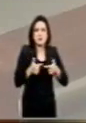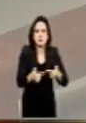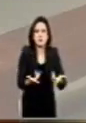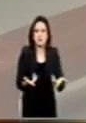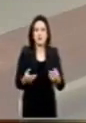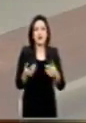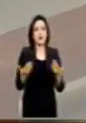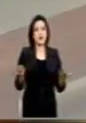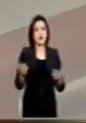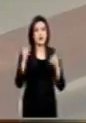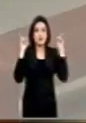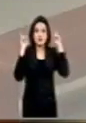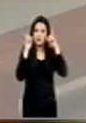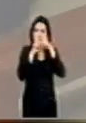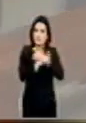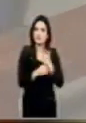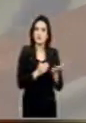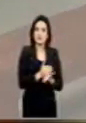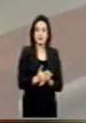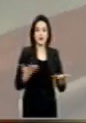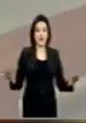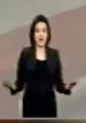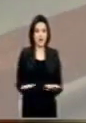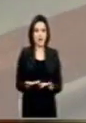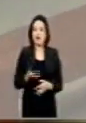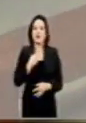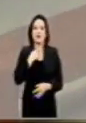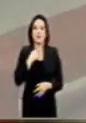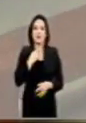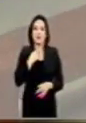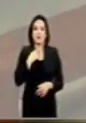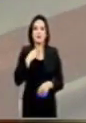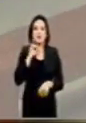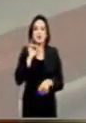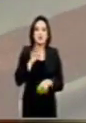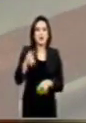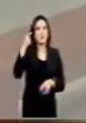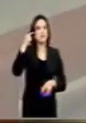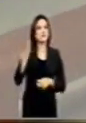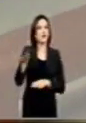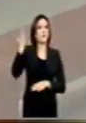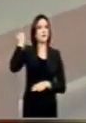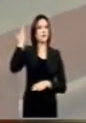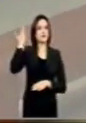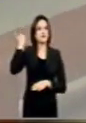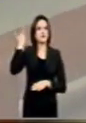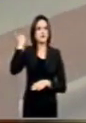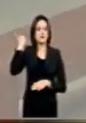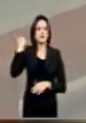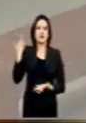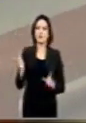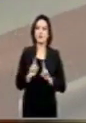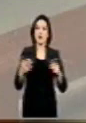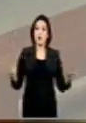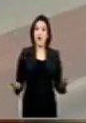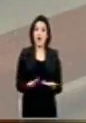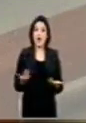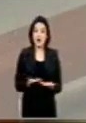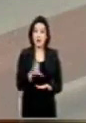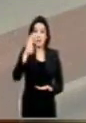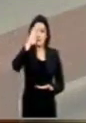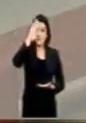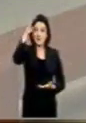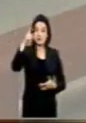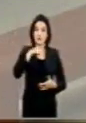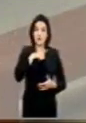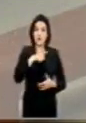não podemos mais ficar no passado. O ponto agora de contexto que nos chama a atenção e que deve